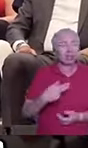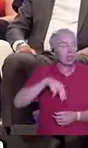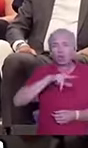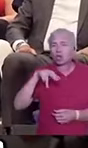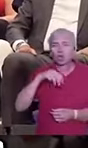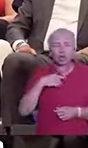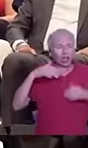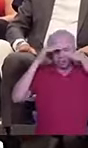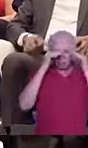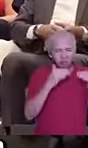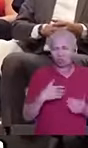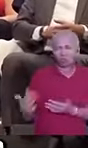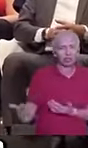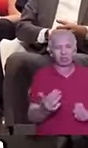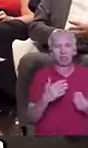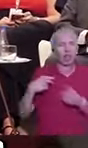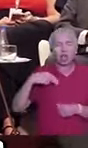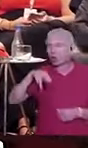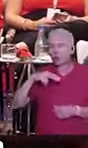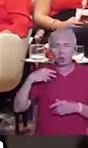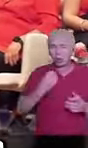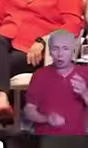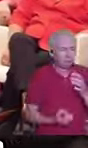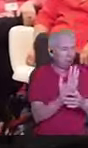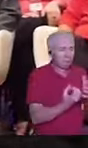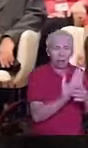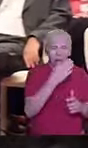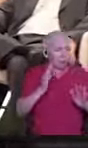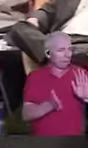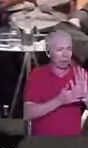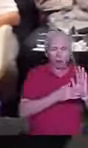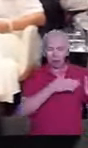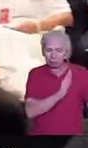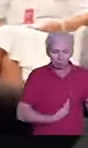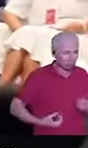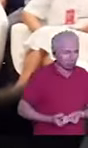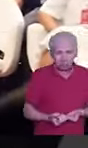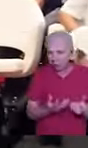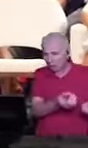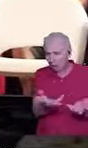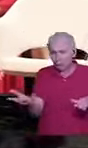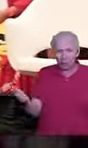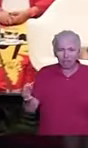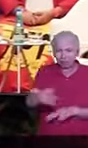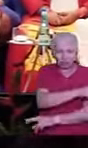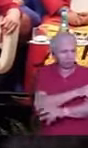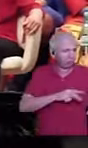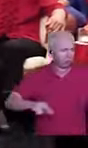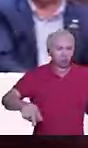tanta juventude. Nunca se criou tantas políticas públicas para atender a diversidade do nosso